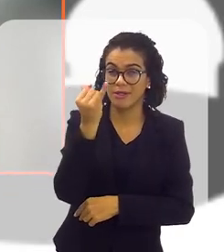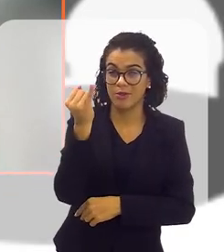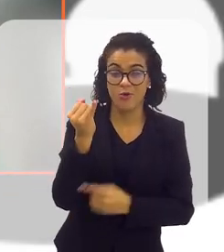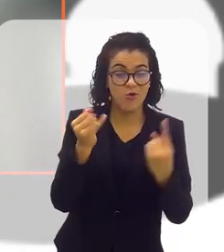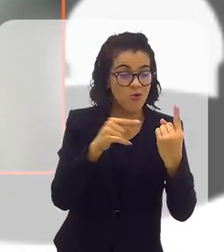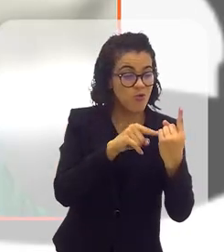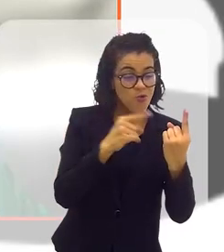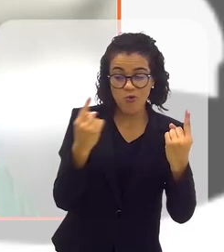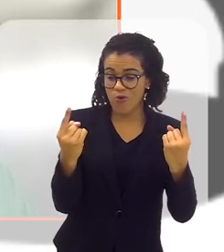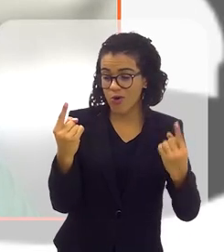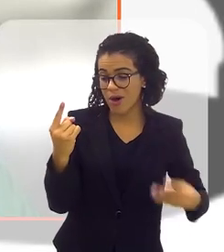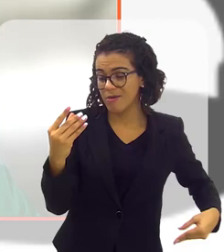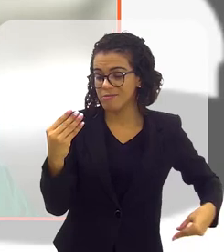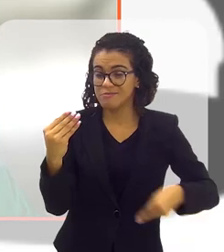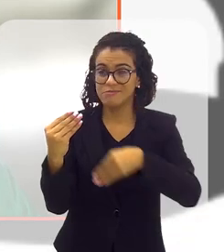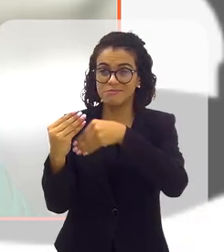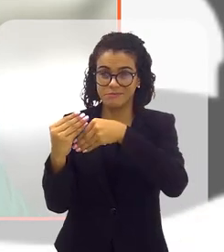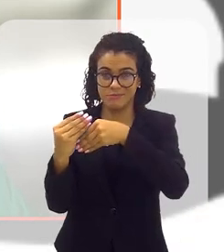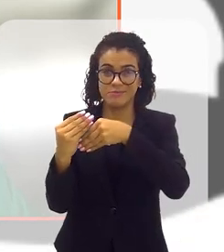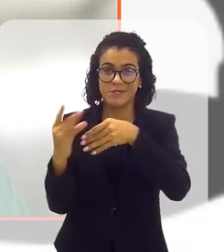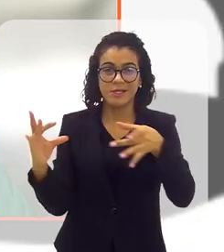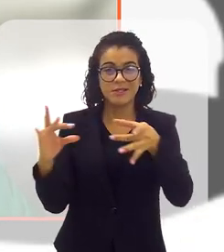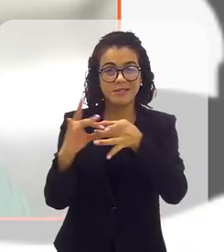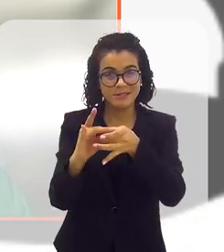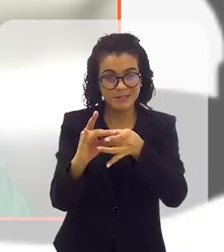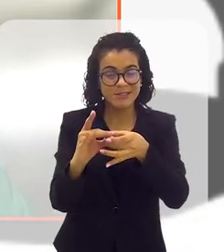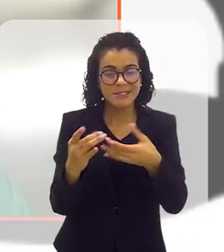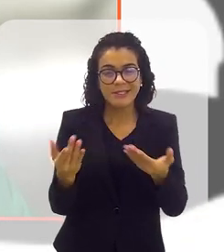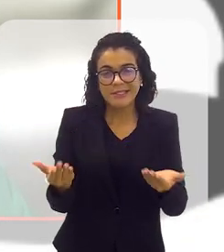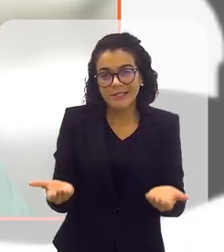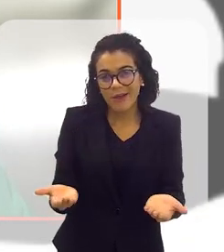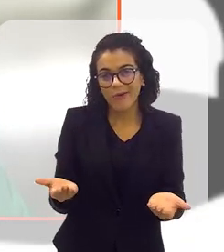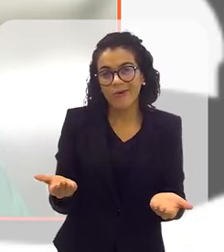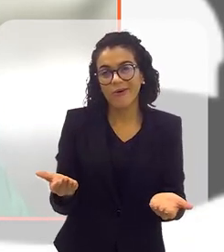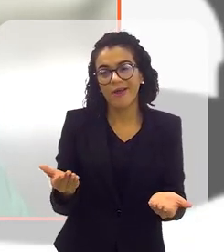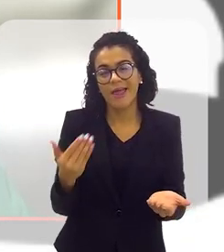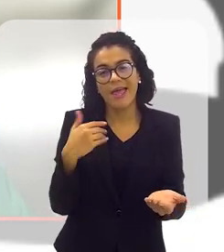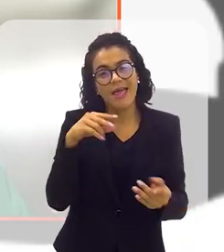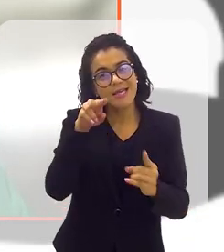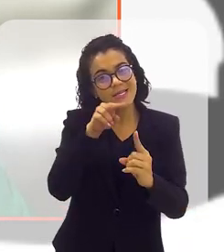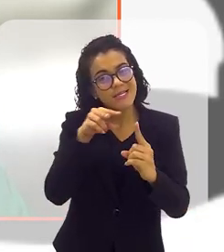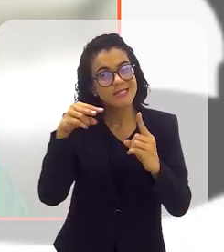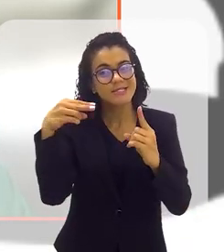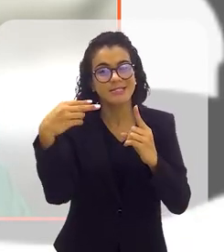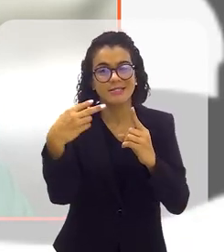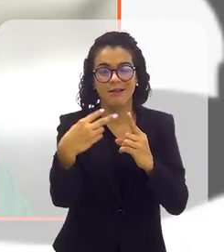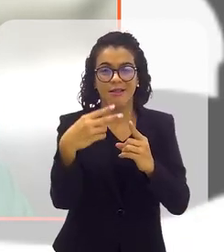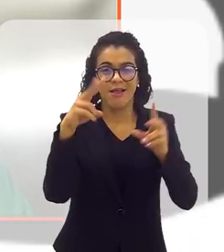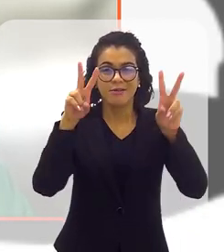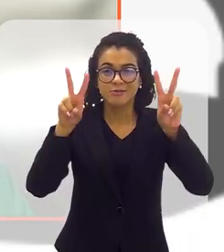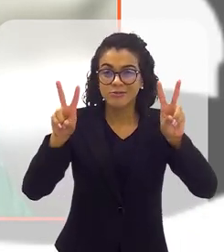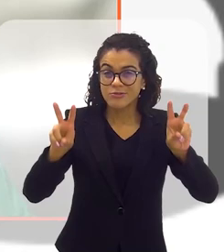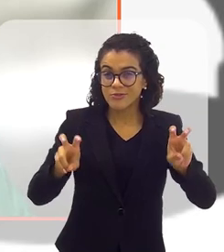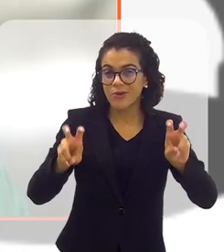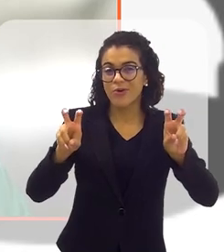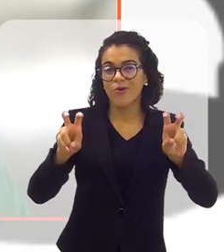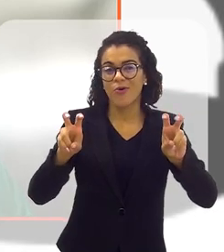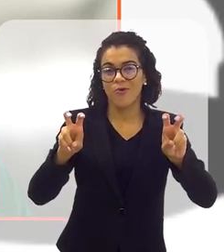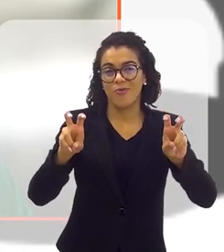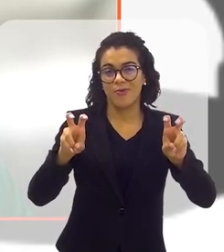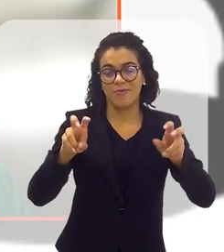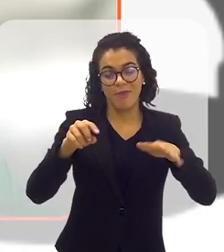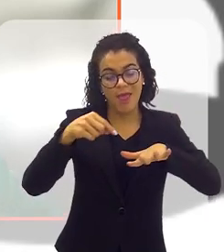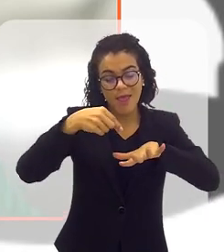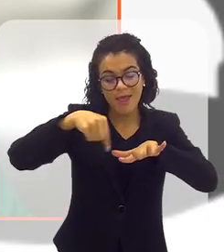porque eu acho que um complementa o outro. Claro. É, então, esse olhar com relação